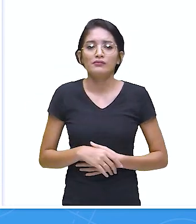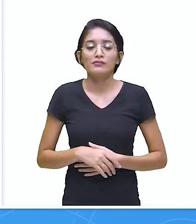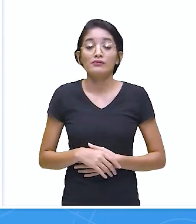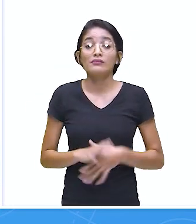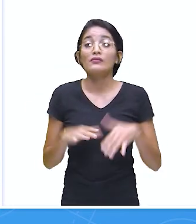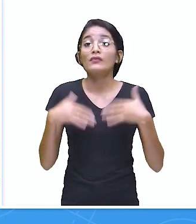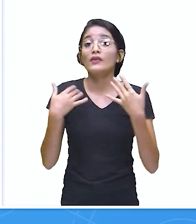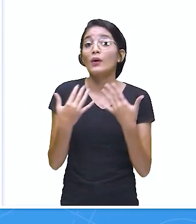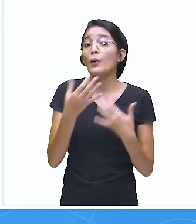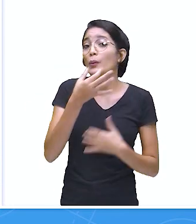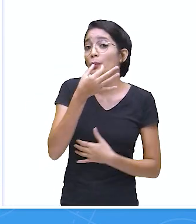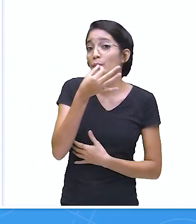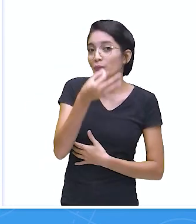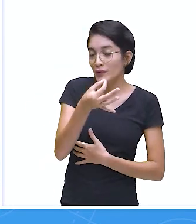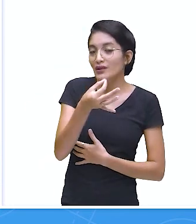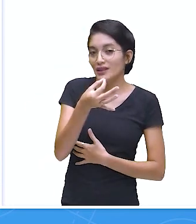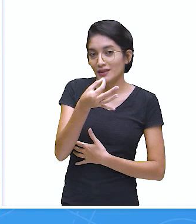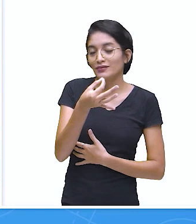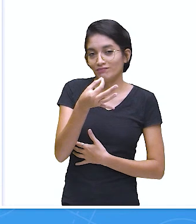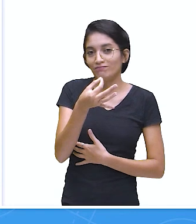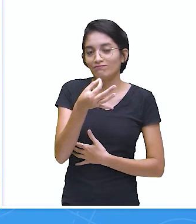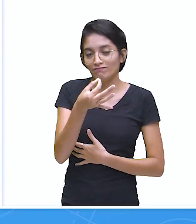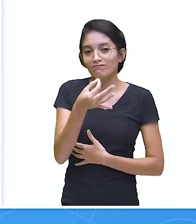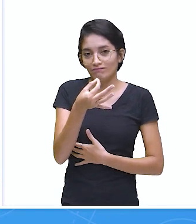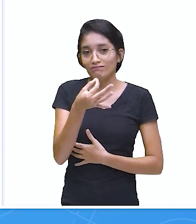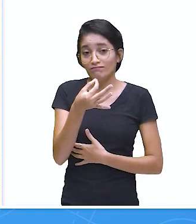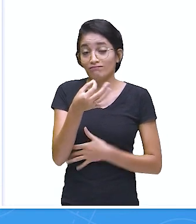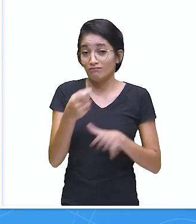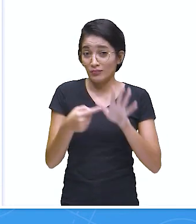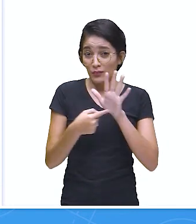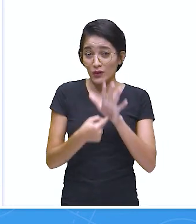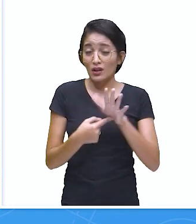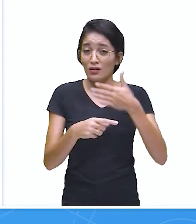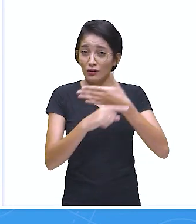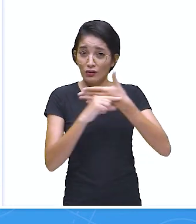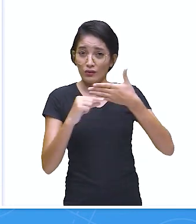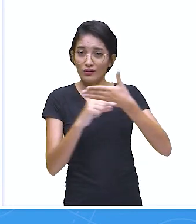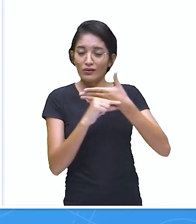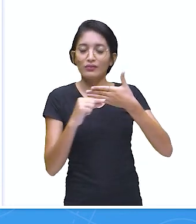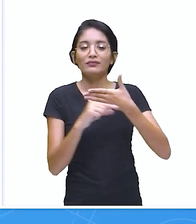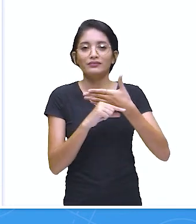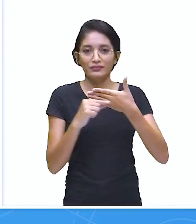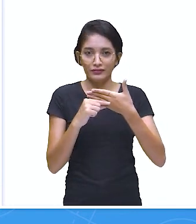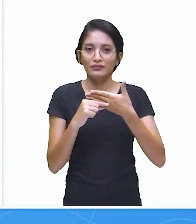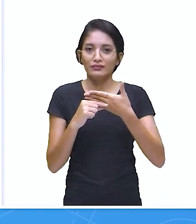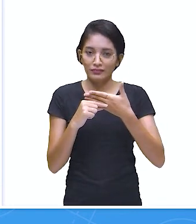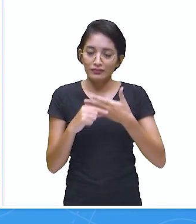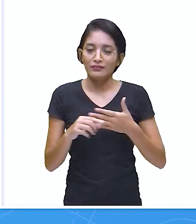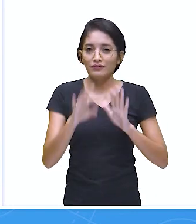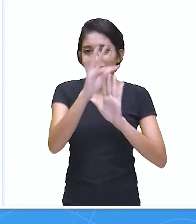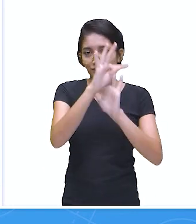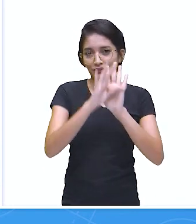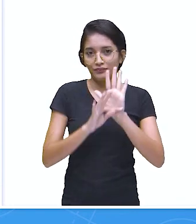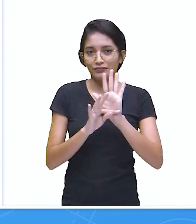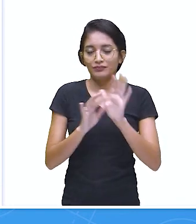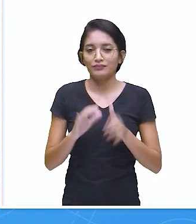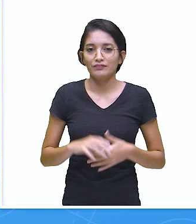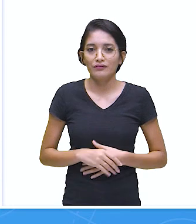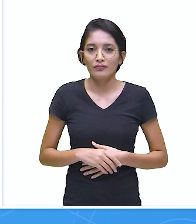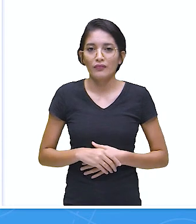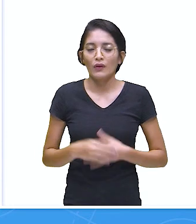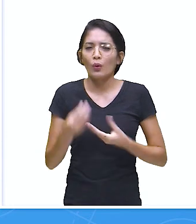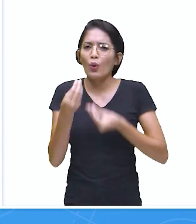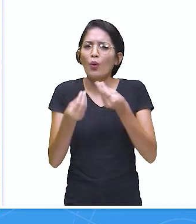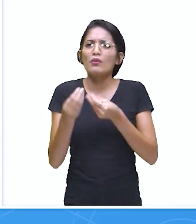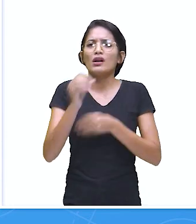crítica? Qual é a crítica explorada pelo autor do texto por meio de